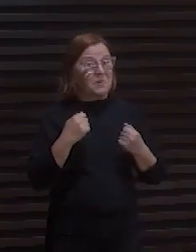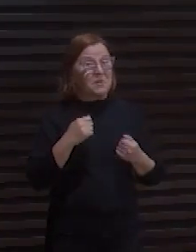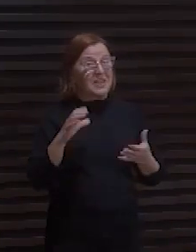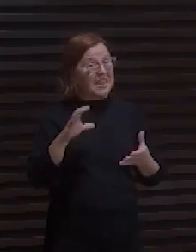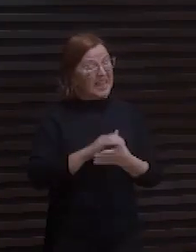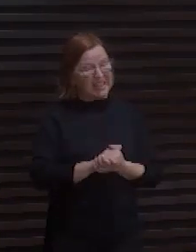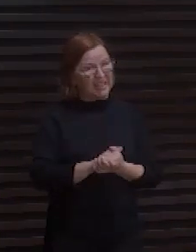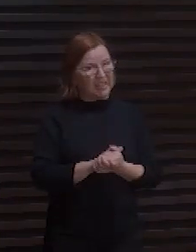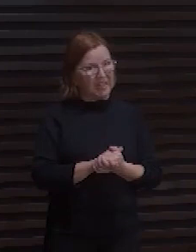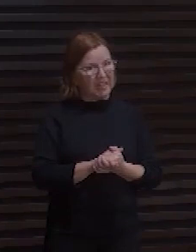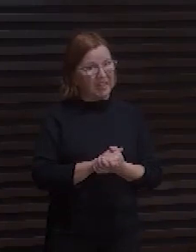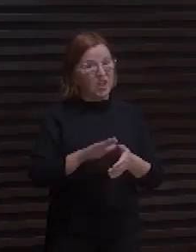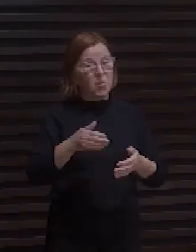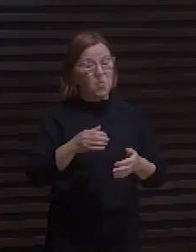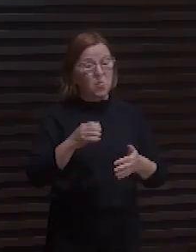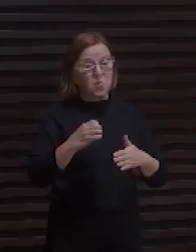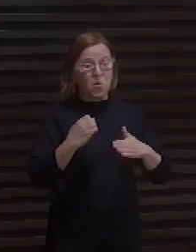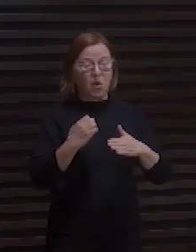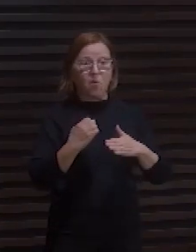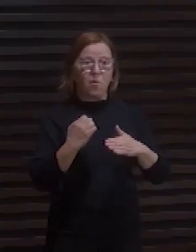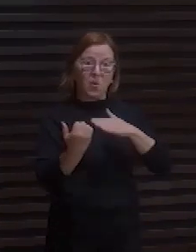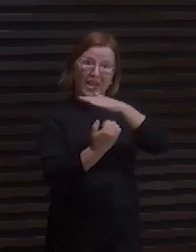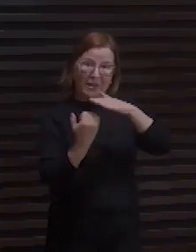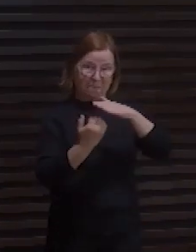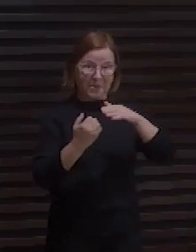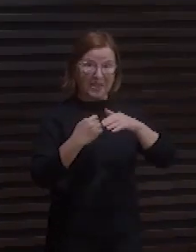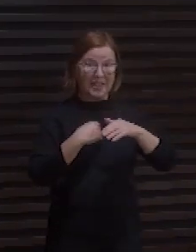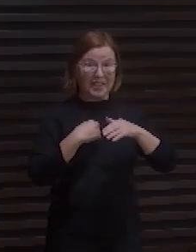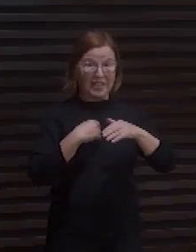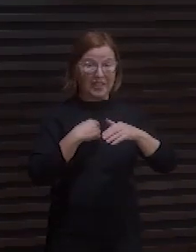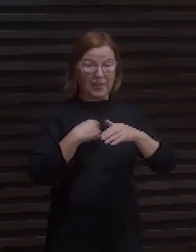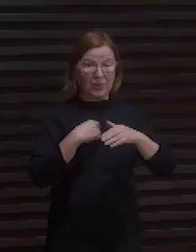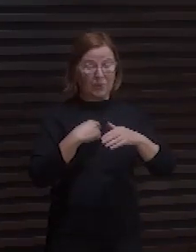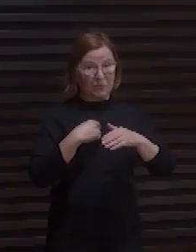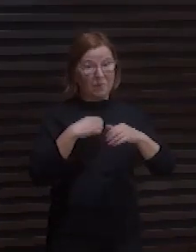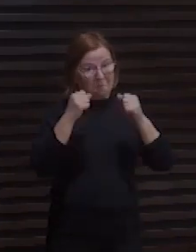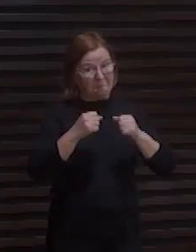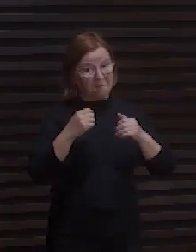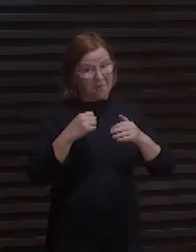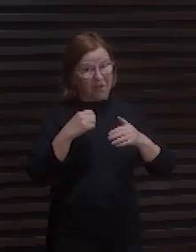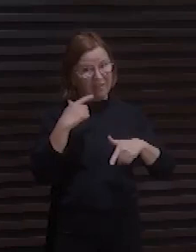Mas o discernimento virá a partir do momento que nós estivermos cheios da palavra de Deus.